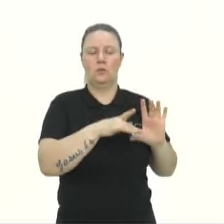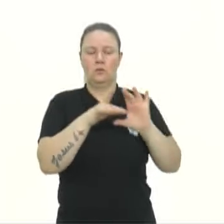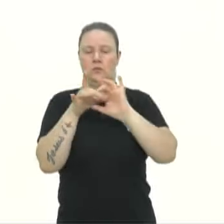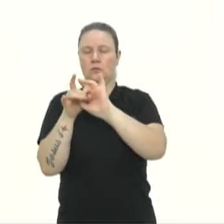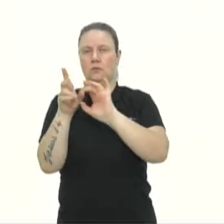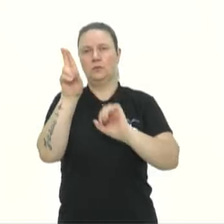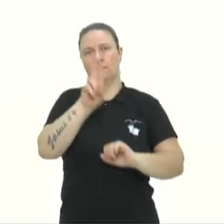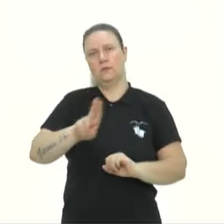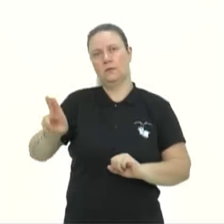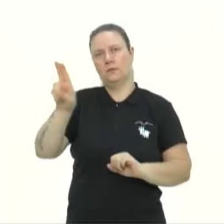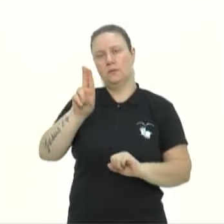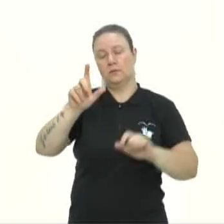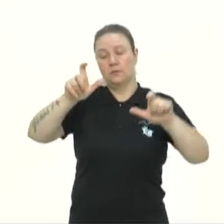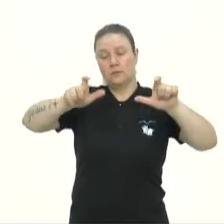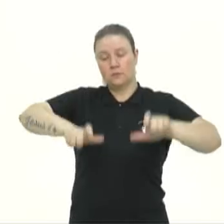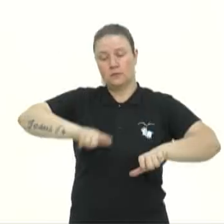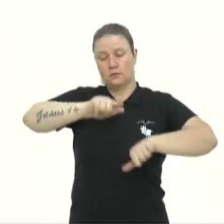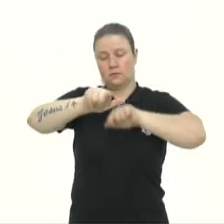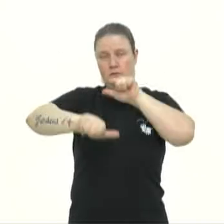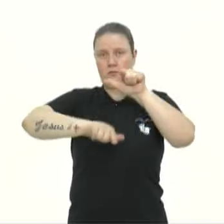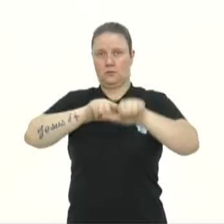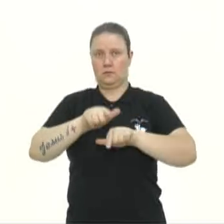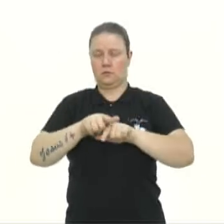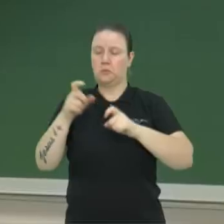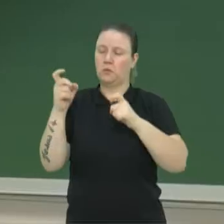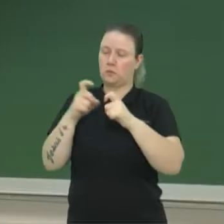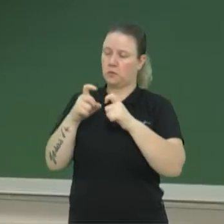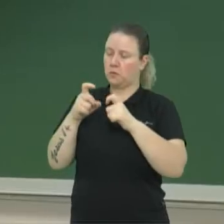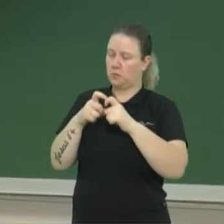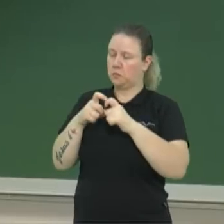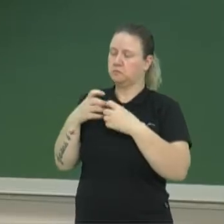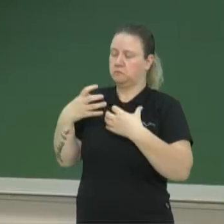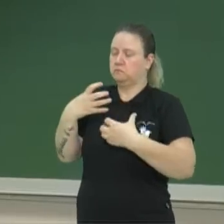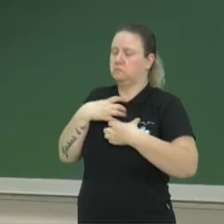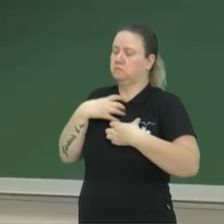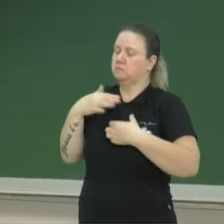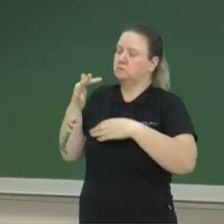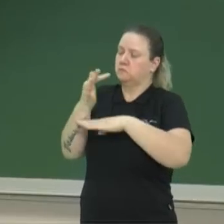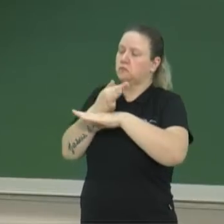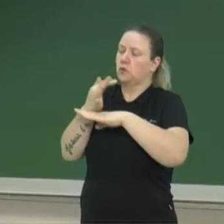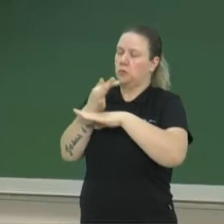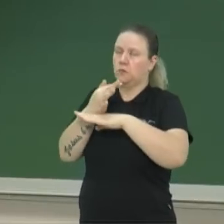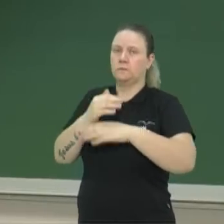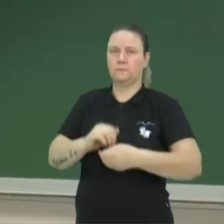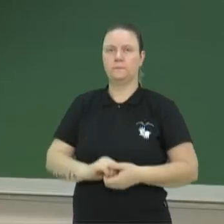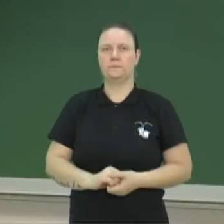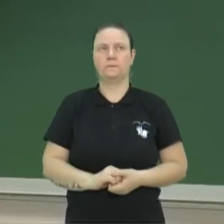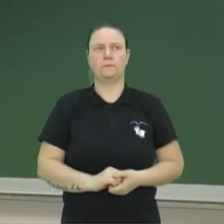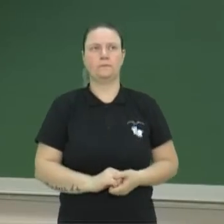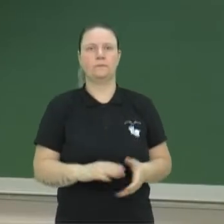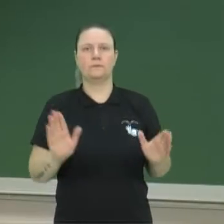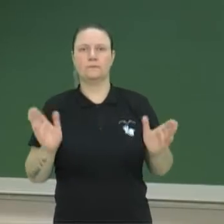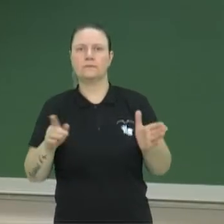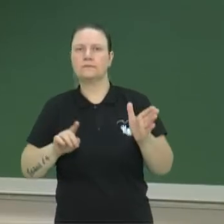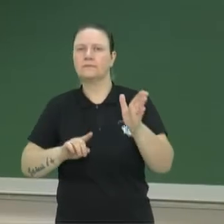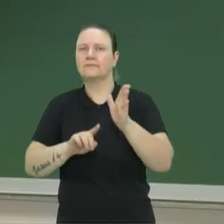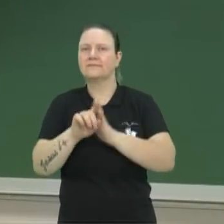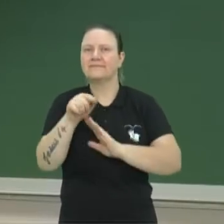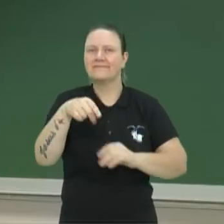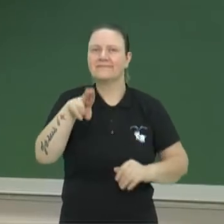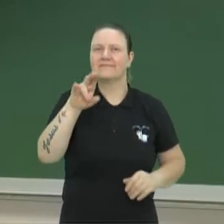o seu local de trabalho. Então, o médico ele adotou uma linguagem formal, beleza? E agora um quiz aqui para